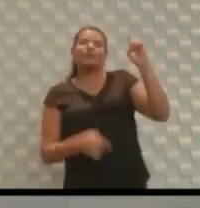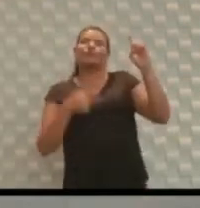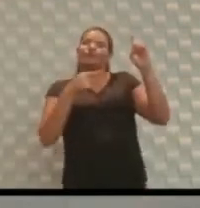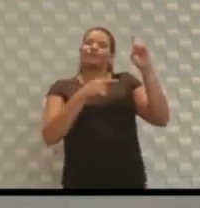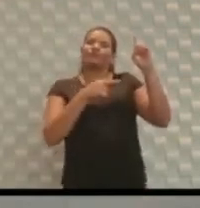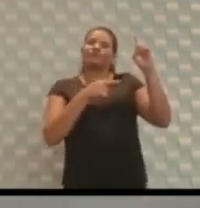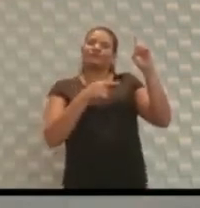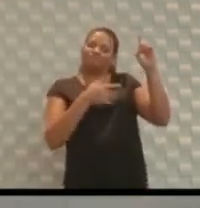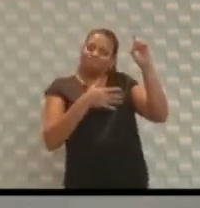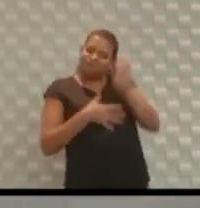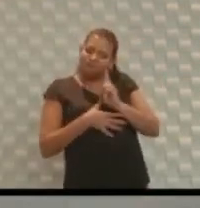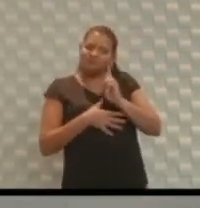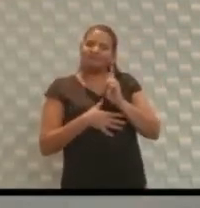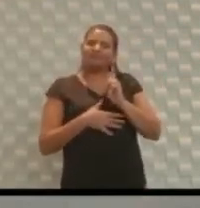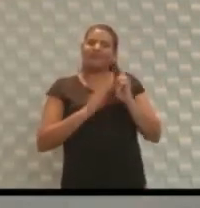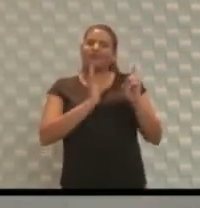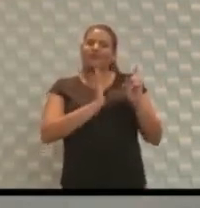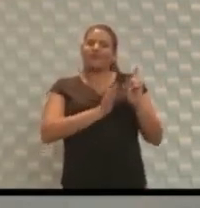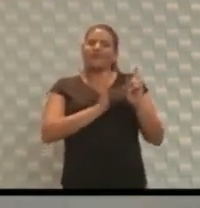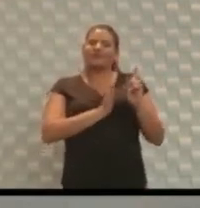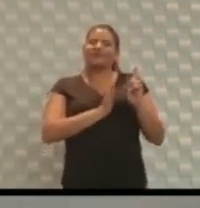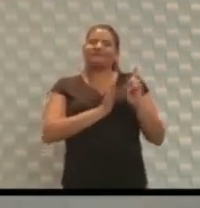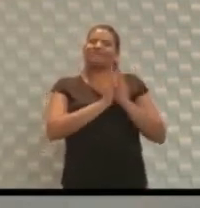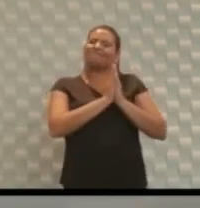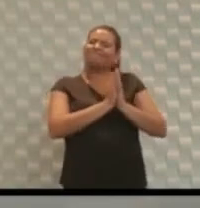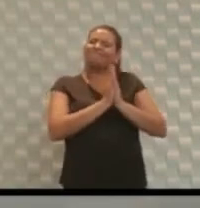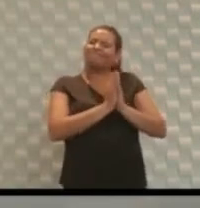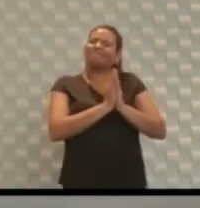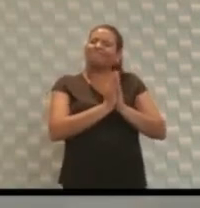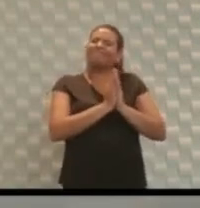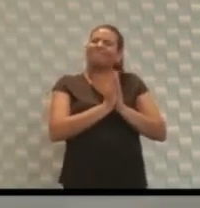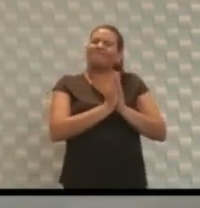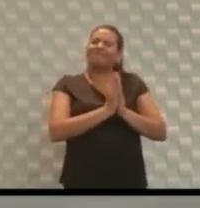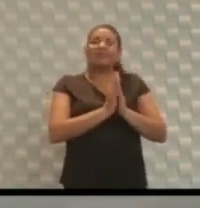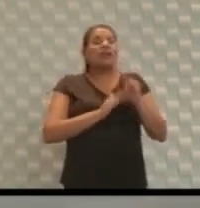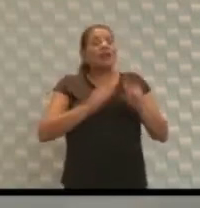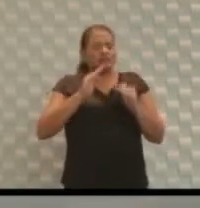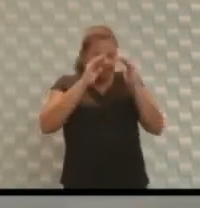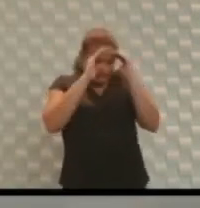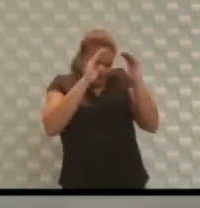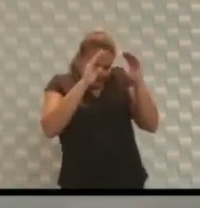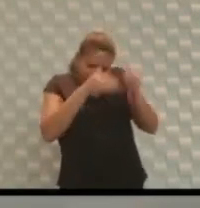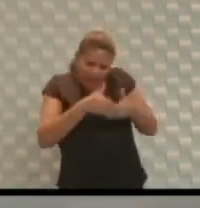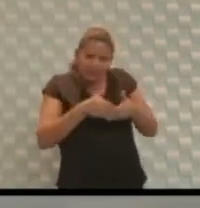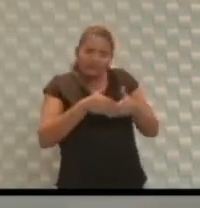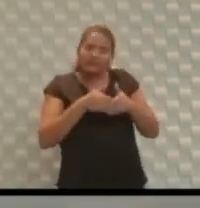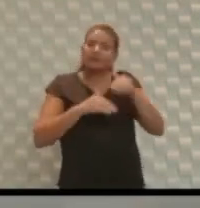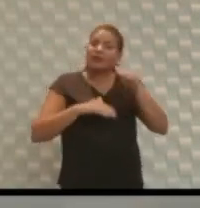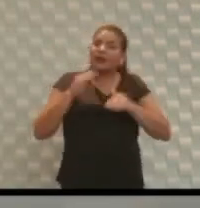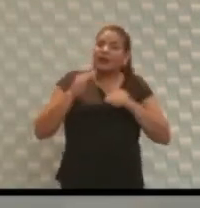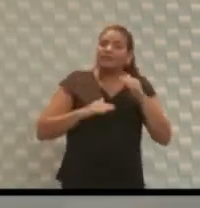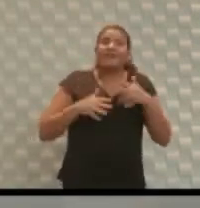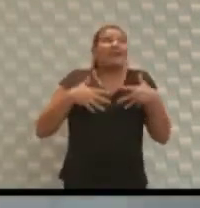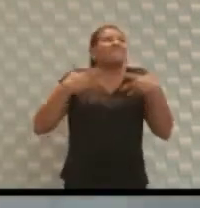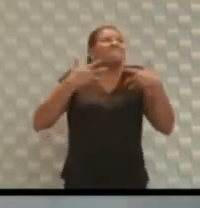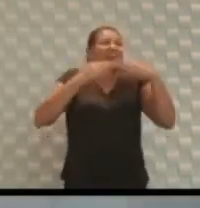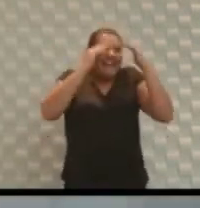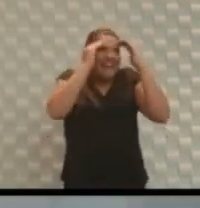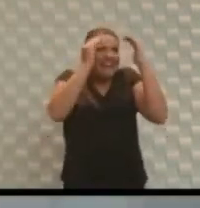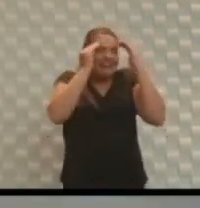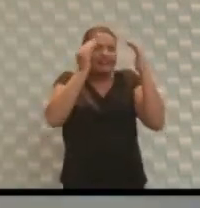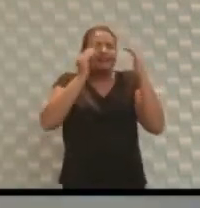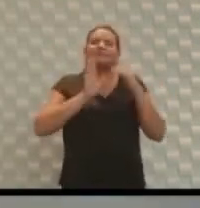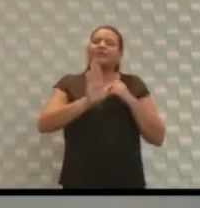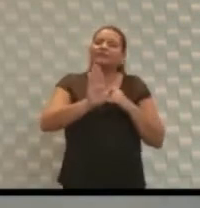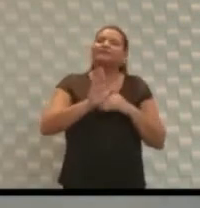vai buscá-lo e invocá-lo, você vai ter a solução para todos os seus problemas. E você vai ter poder